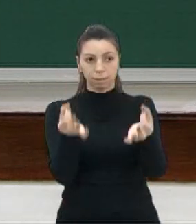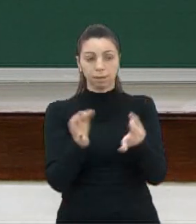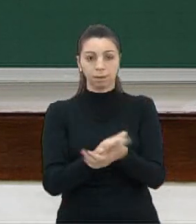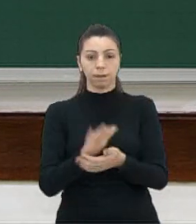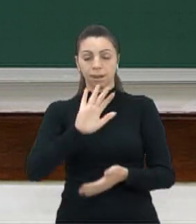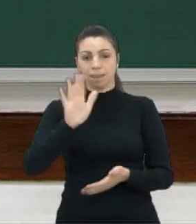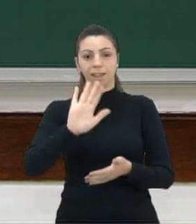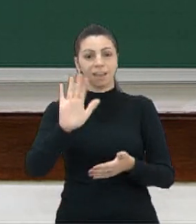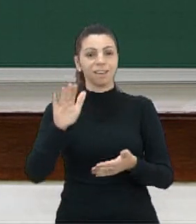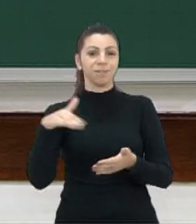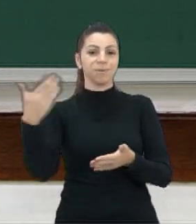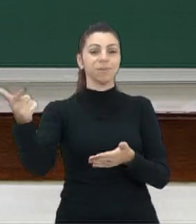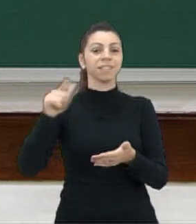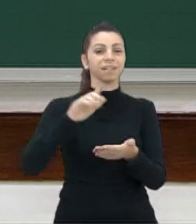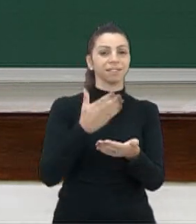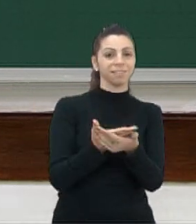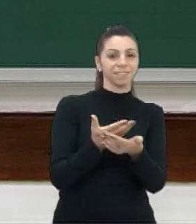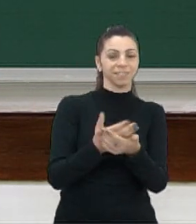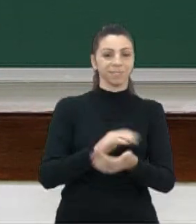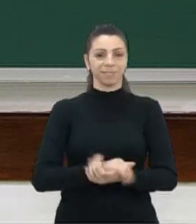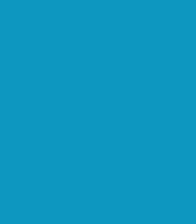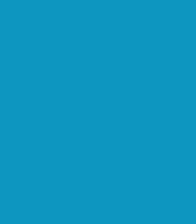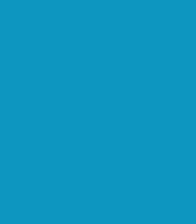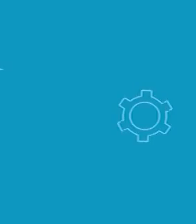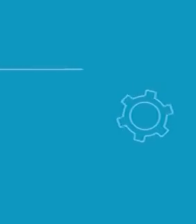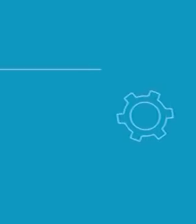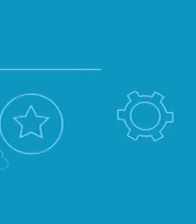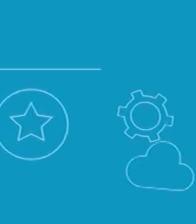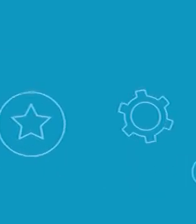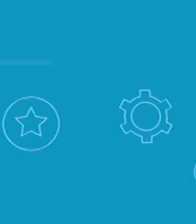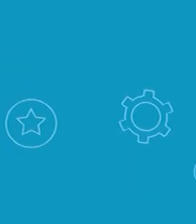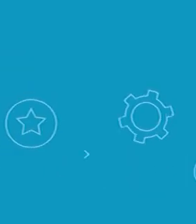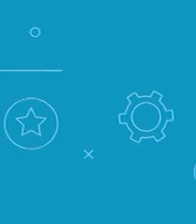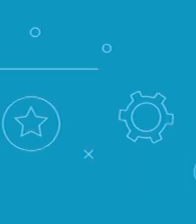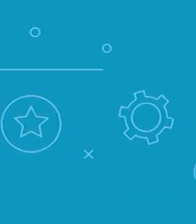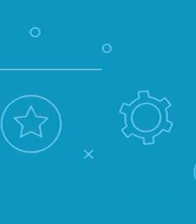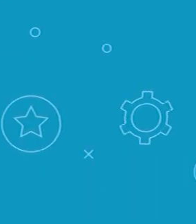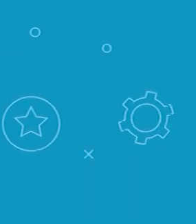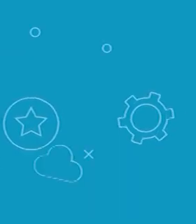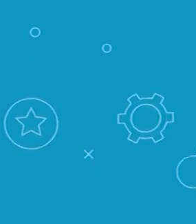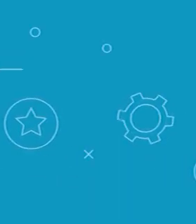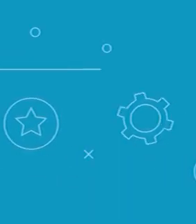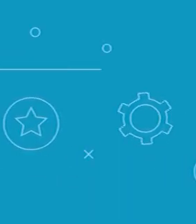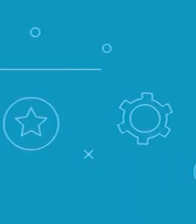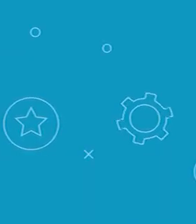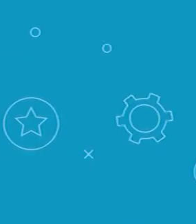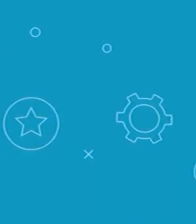vocês. Até a próxima aula.